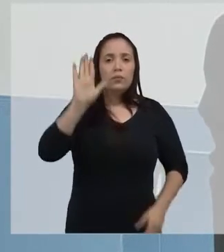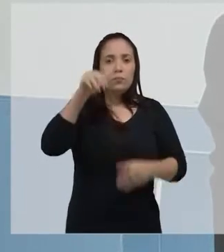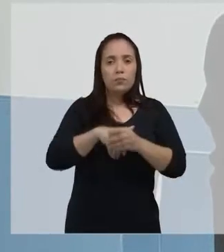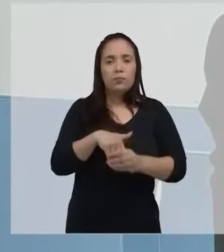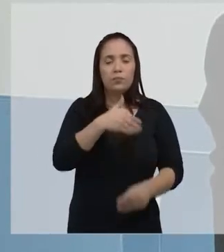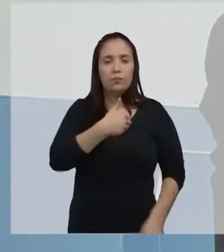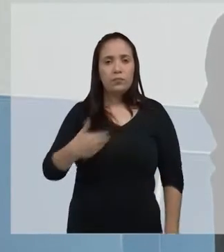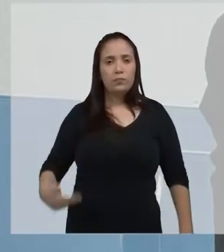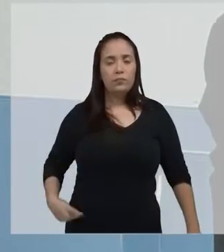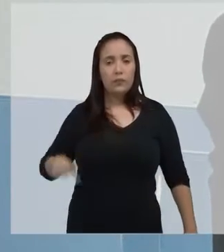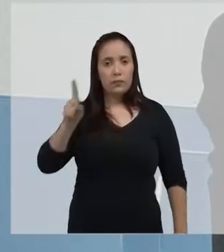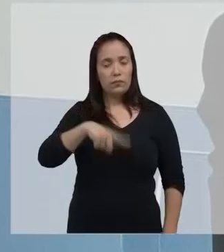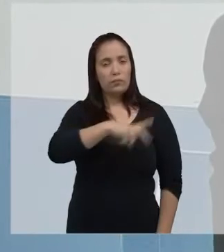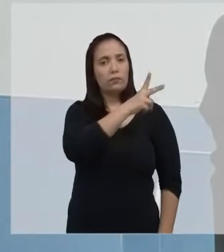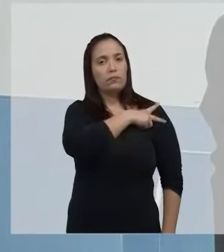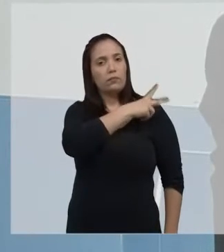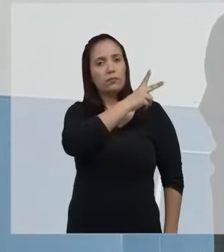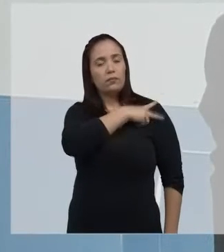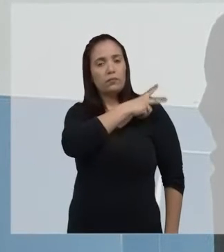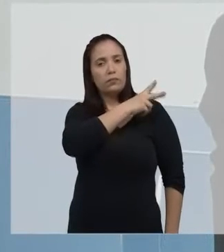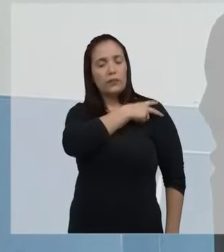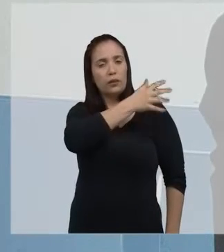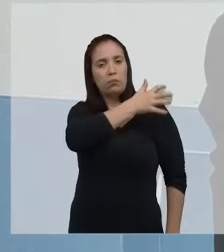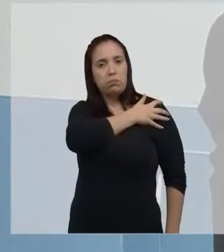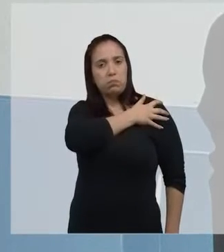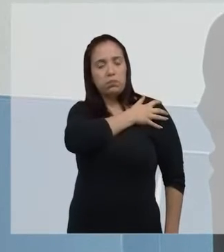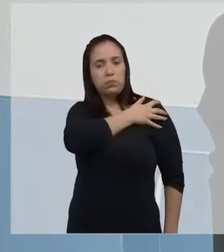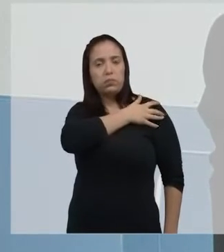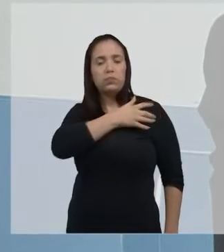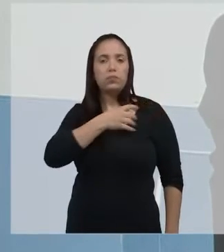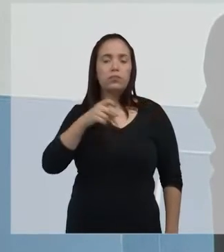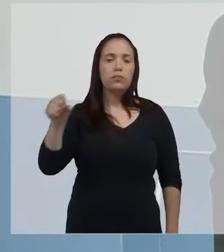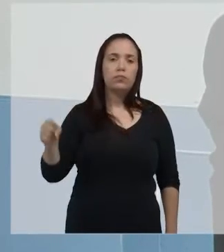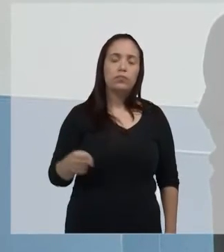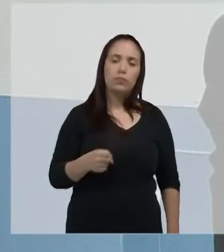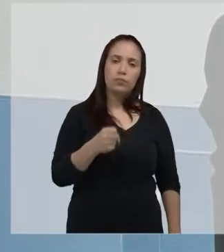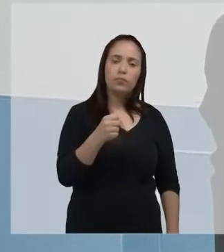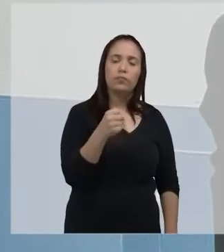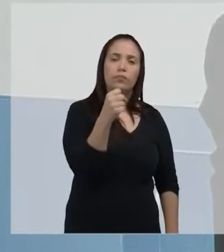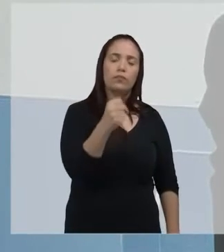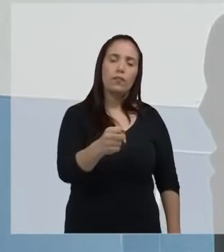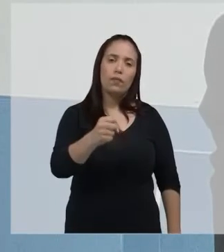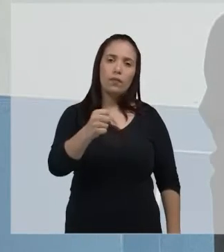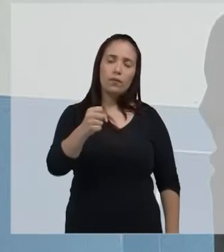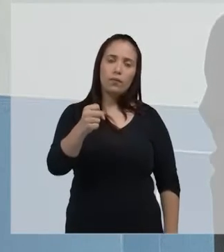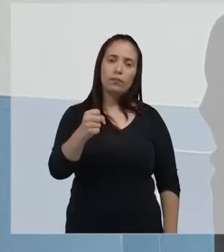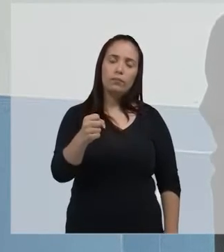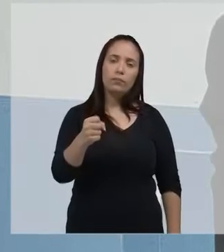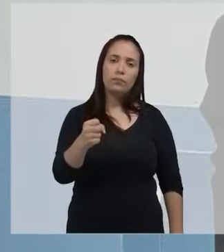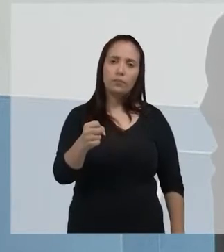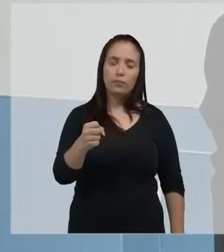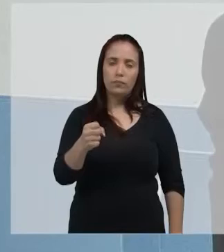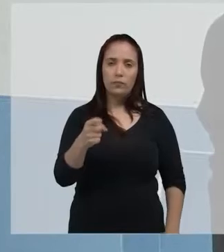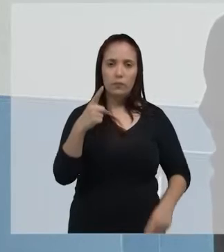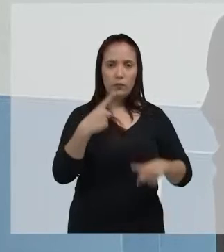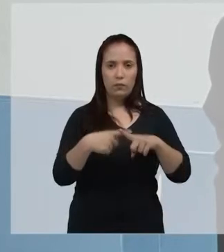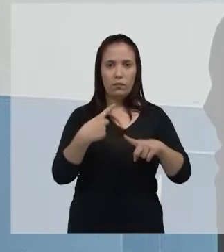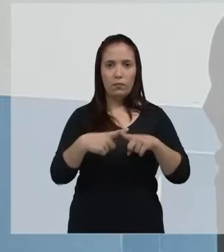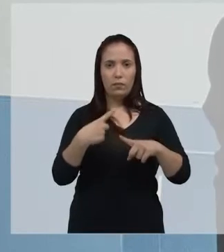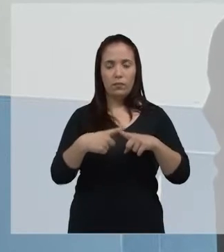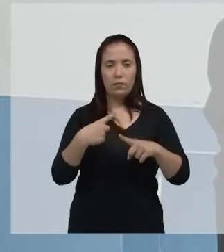governador, que é um general, colocando as estrelas do general,